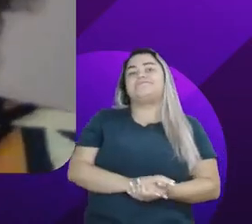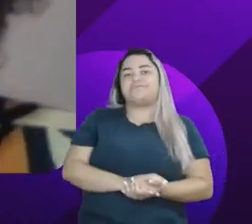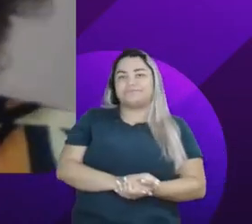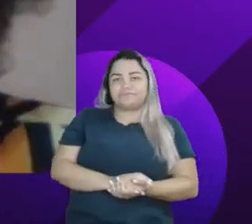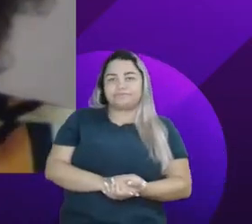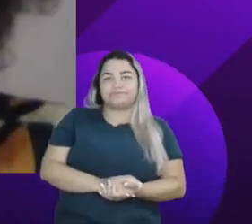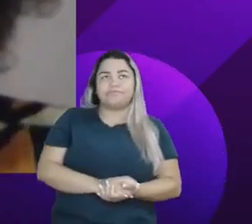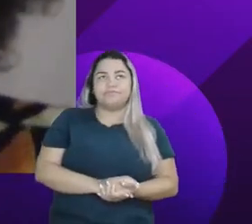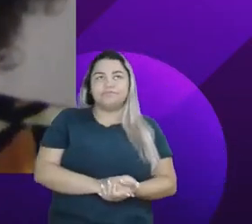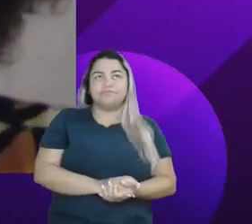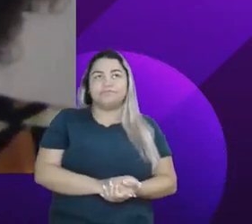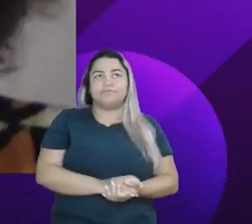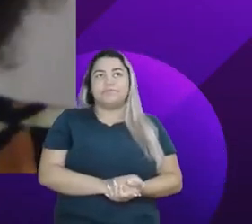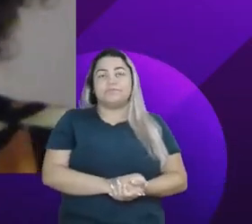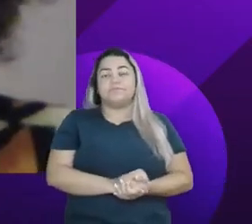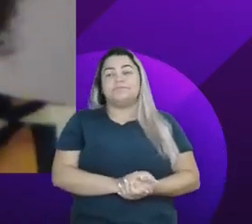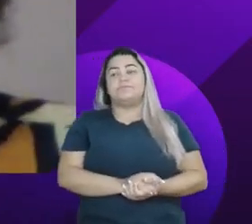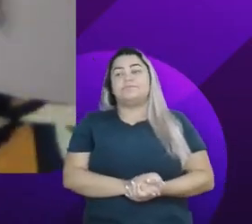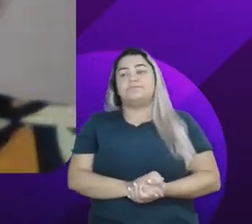é? Eu